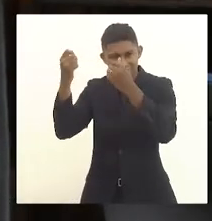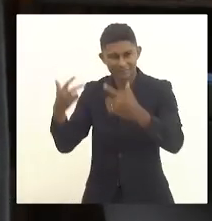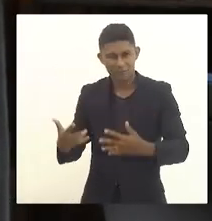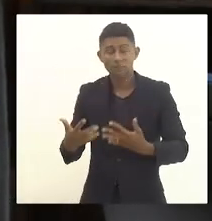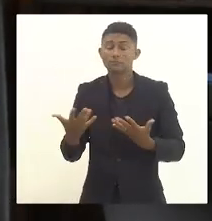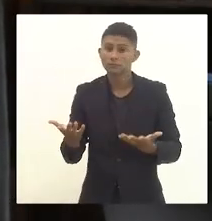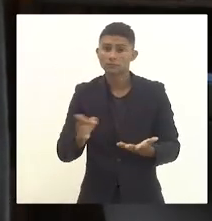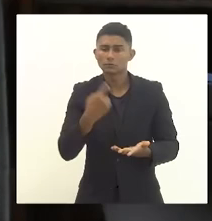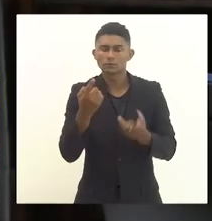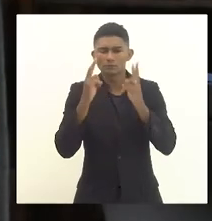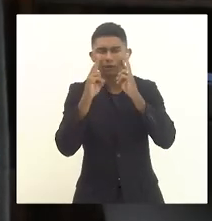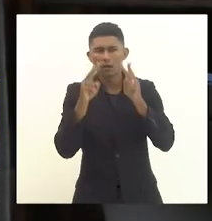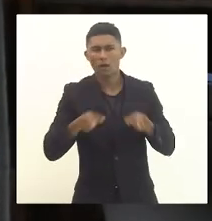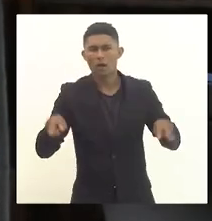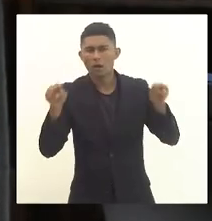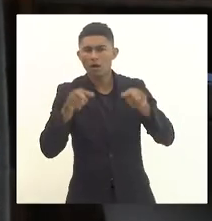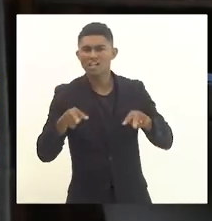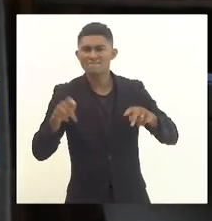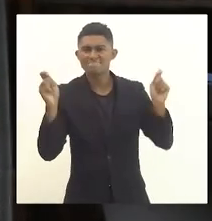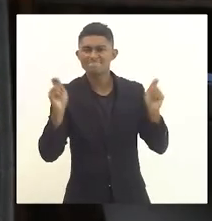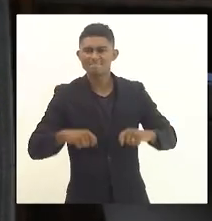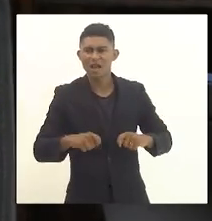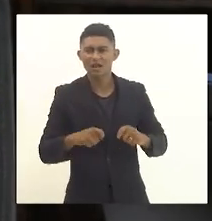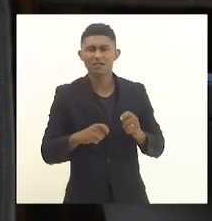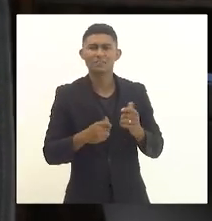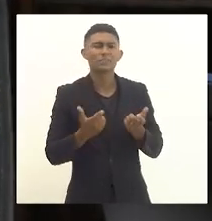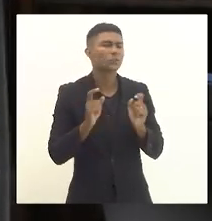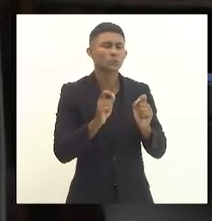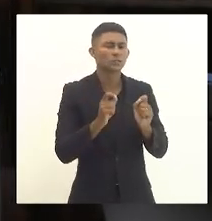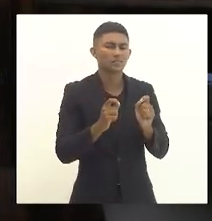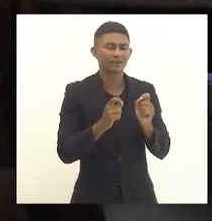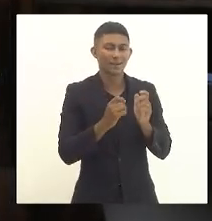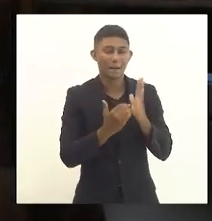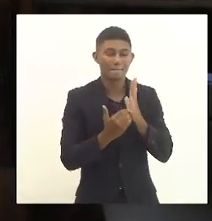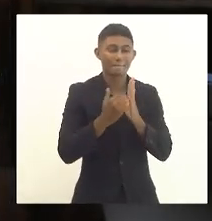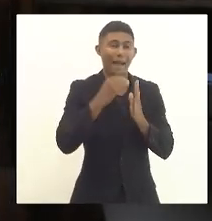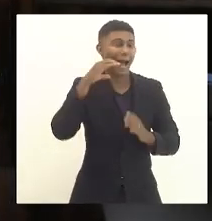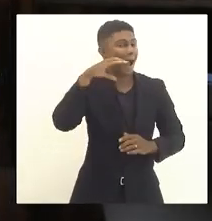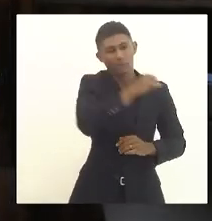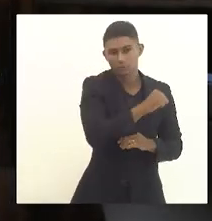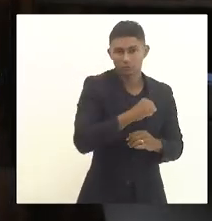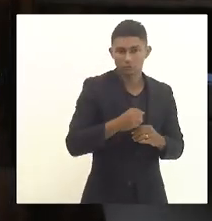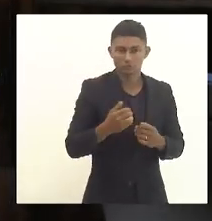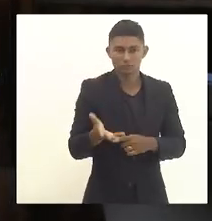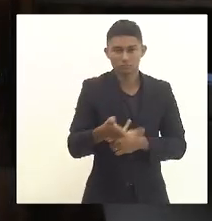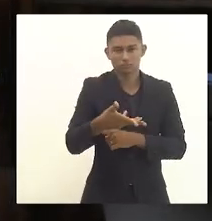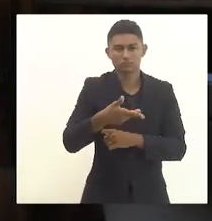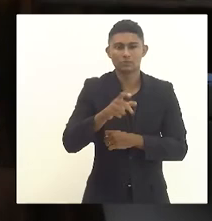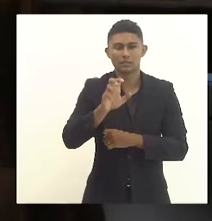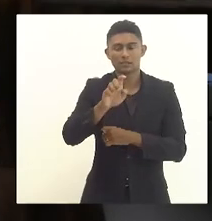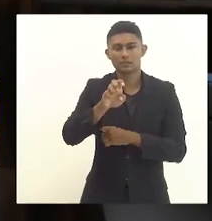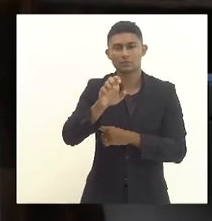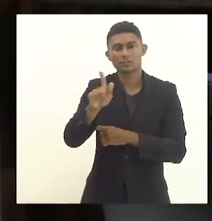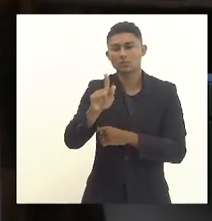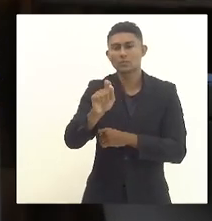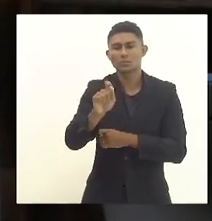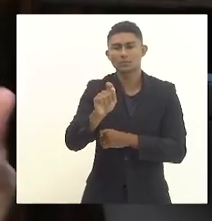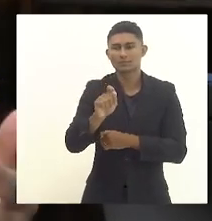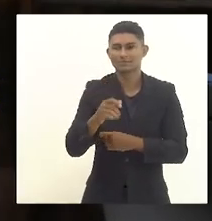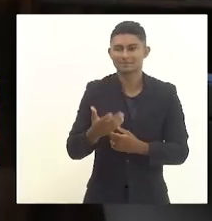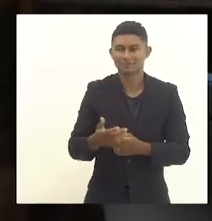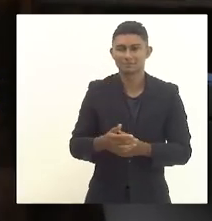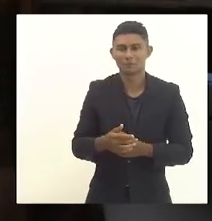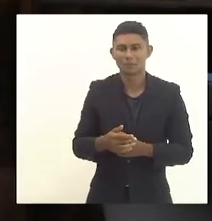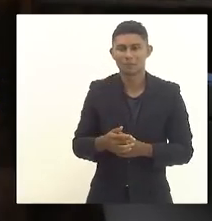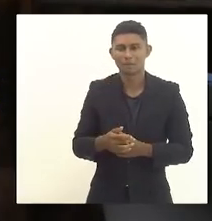que pode acontecer de maneira a tornar mais rápida a expansão do 5G, que é a possibilidade de expansão, até onde eu